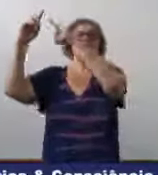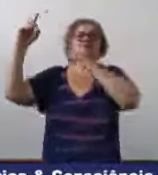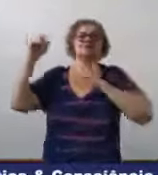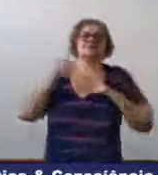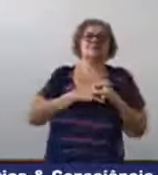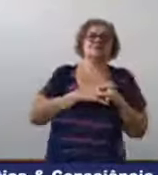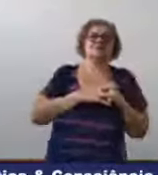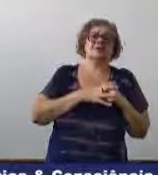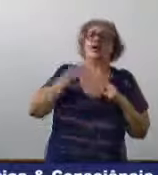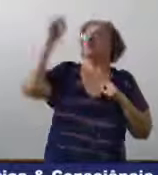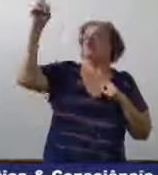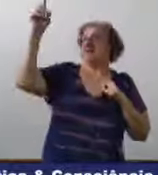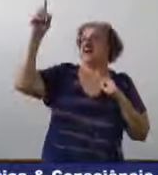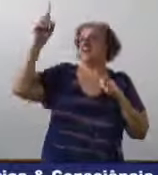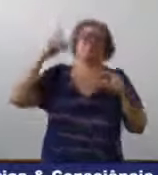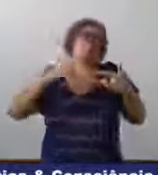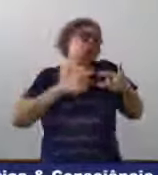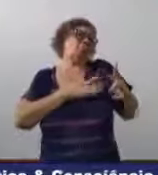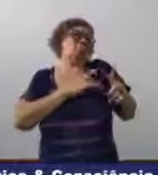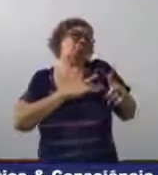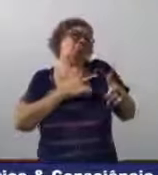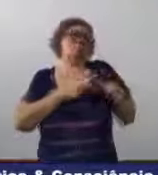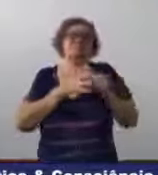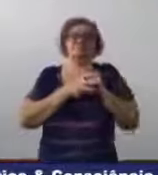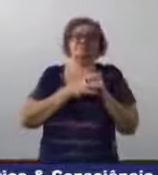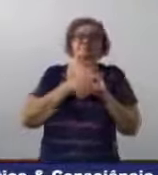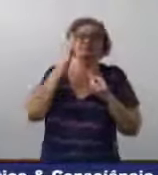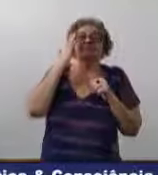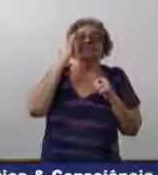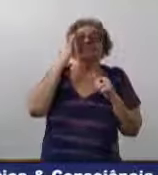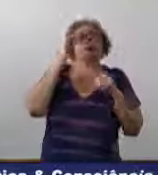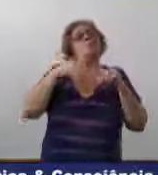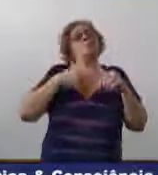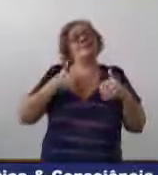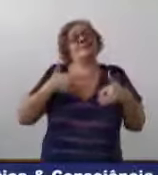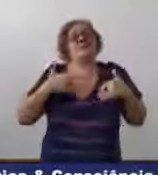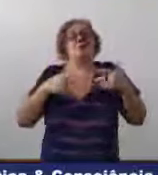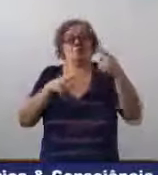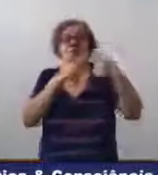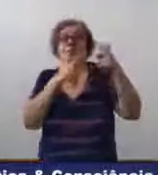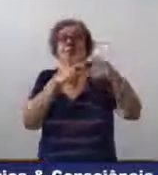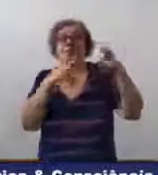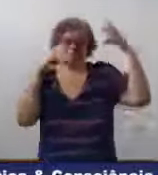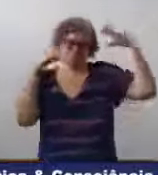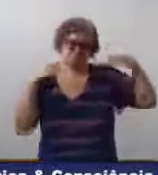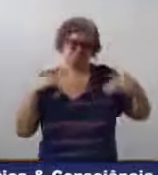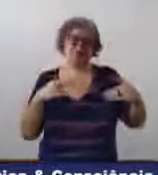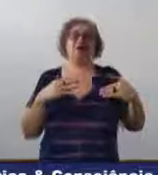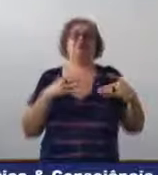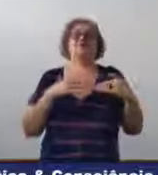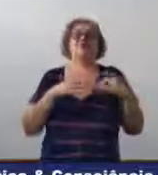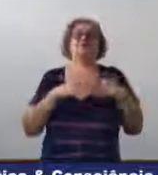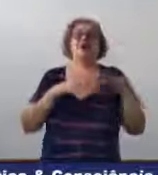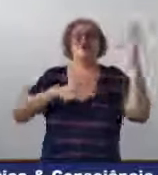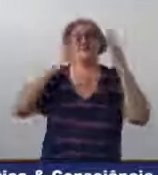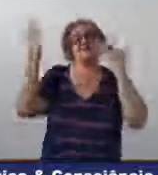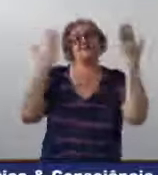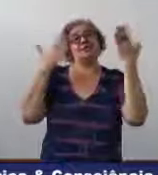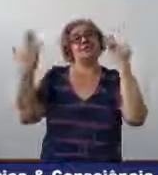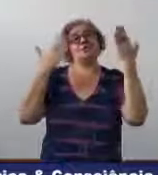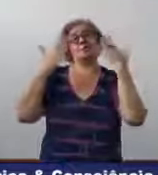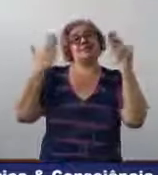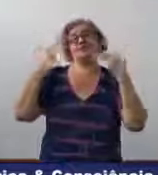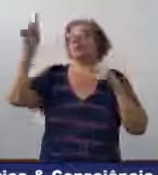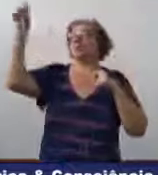Ou Deus anda muito melindrado, possivelmente com crise de baixa autoestima, quem sabe precisando dos cuidados de um